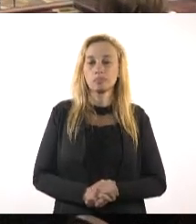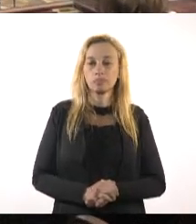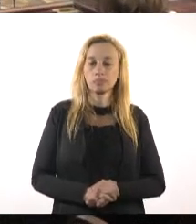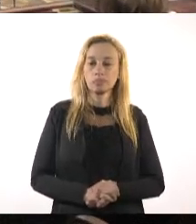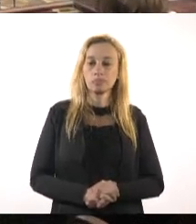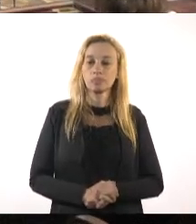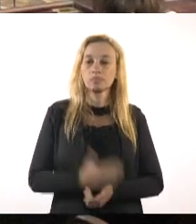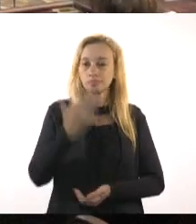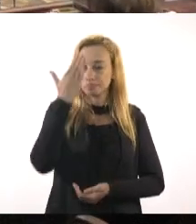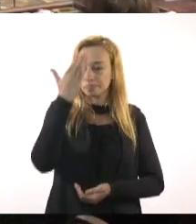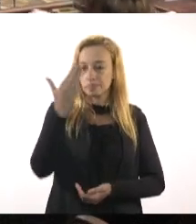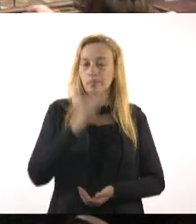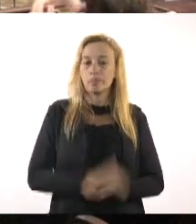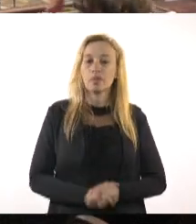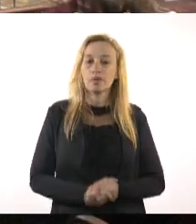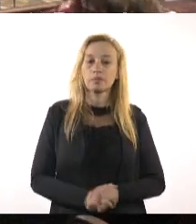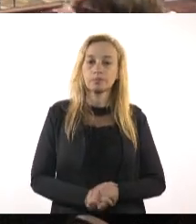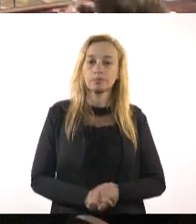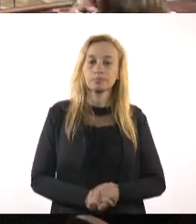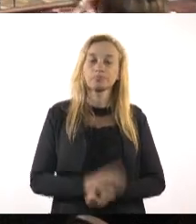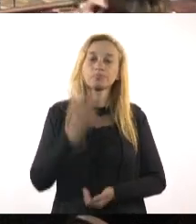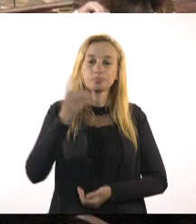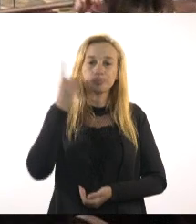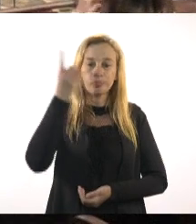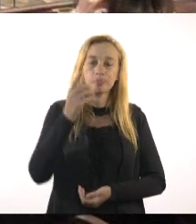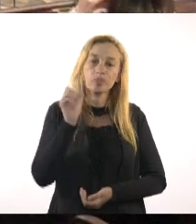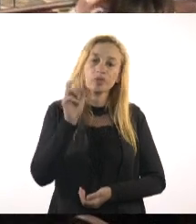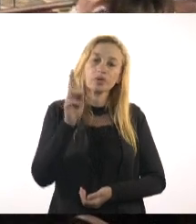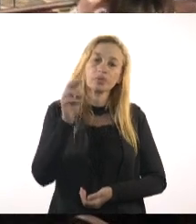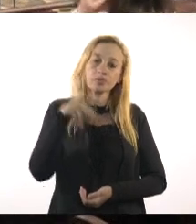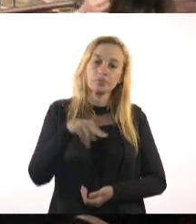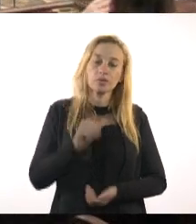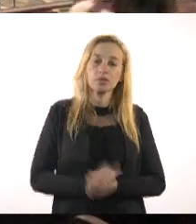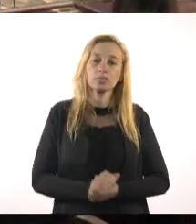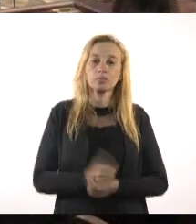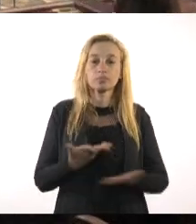Muito obrigado, deputado Ferreirinha, pelo convite.